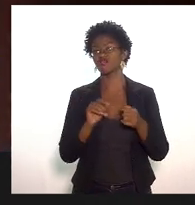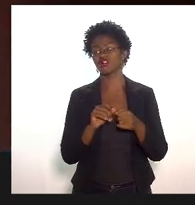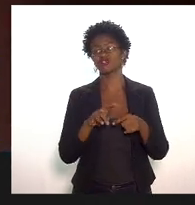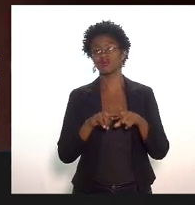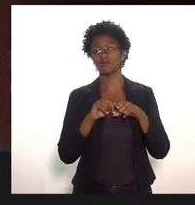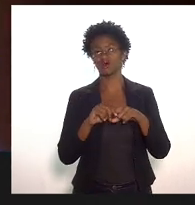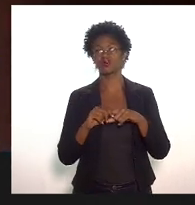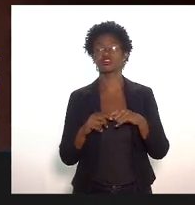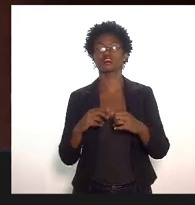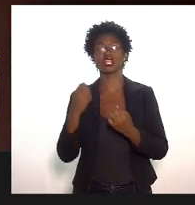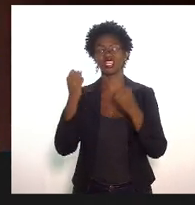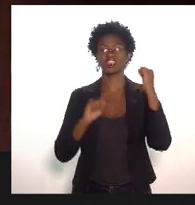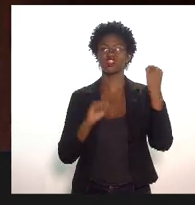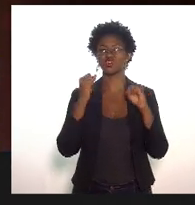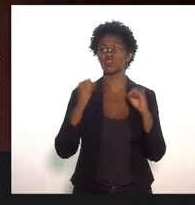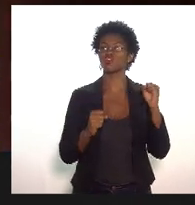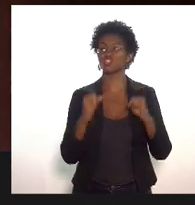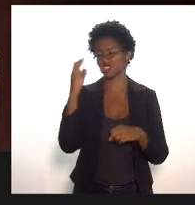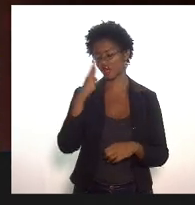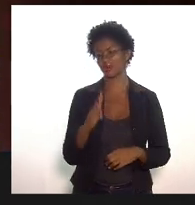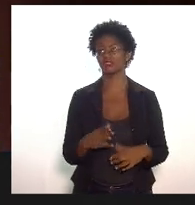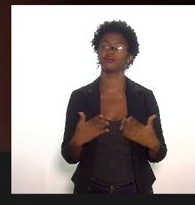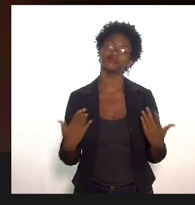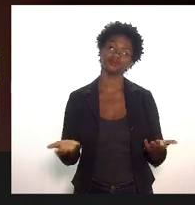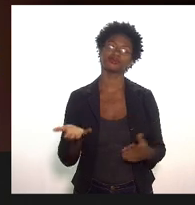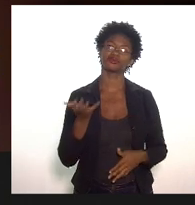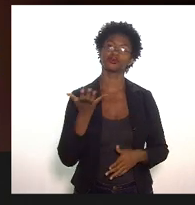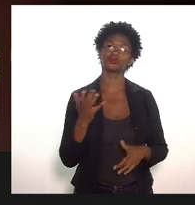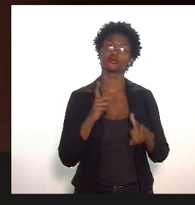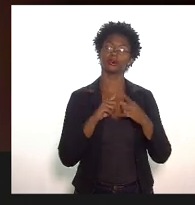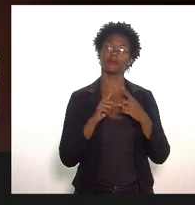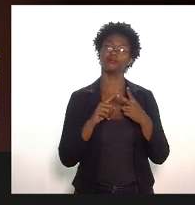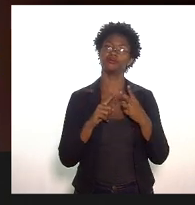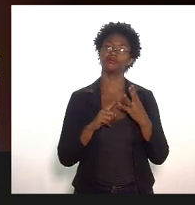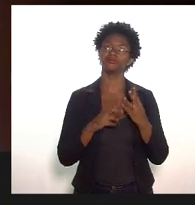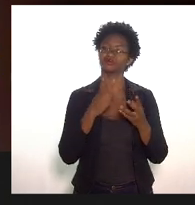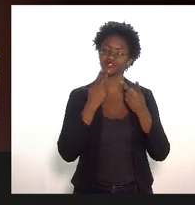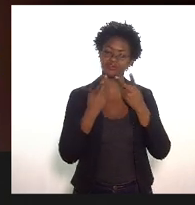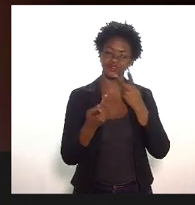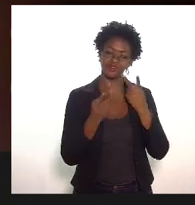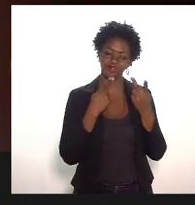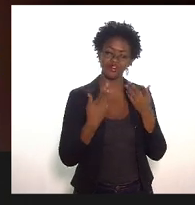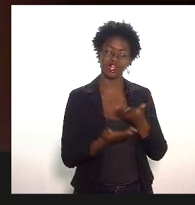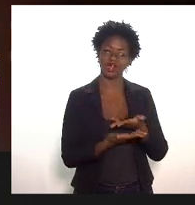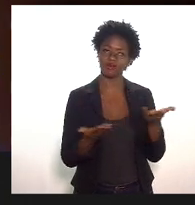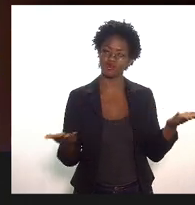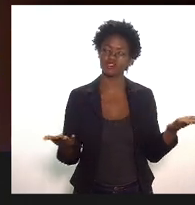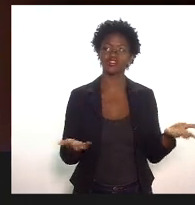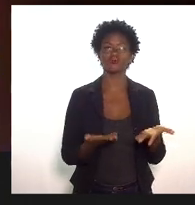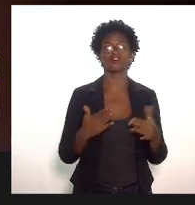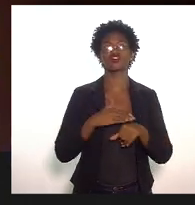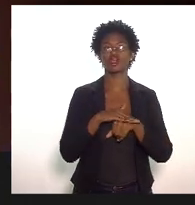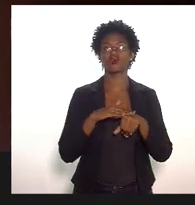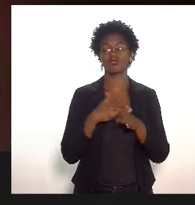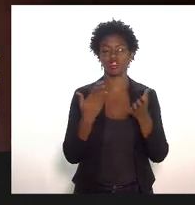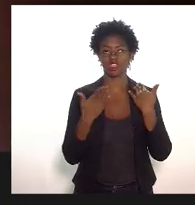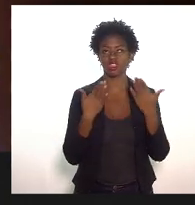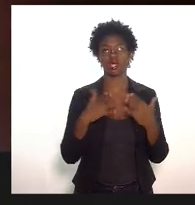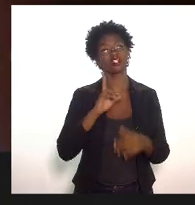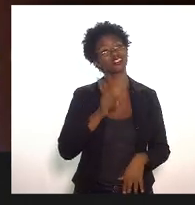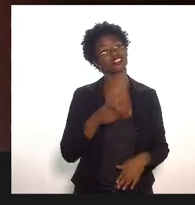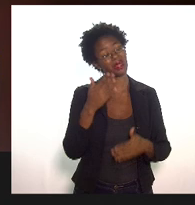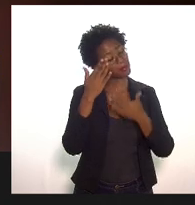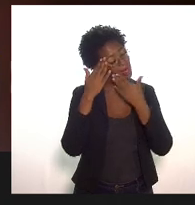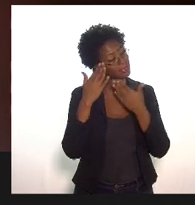indústrias navais brasileiras. Enfim, então, queria trazer esses elementos para essa nossa conversa e sempre agradecendo a